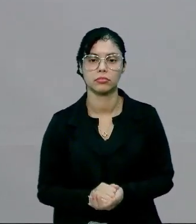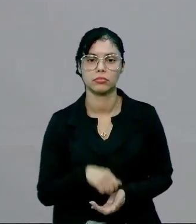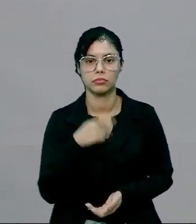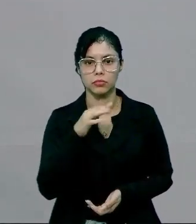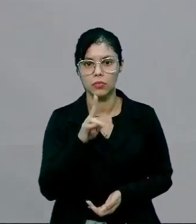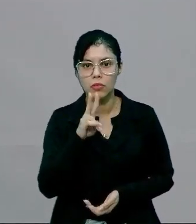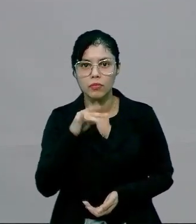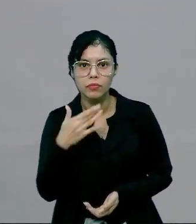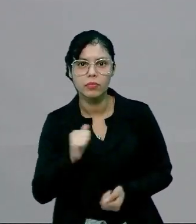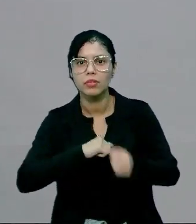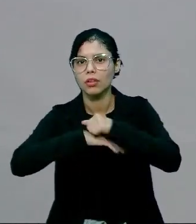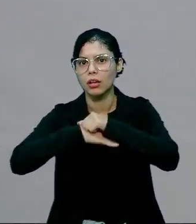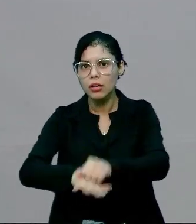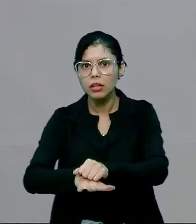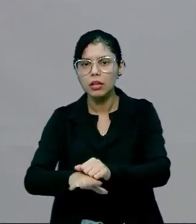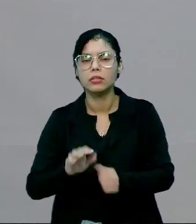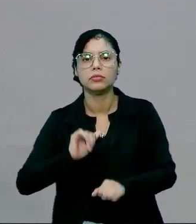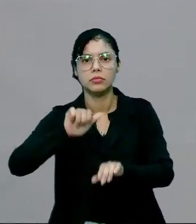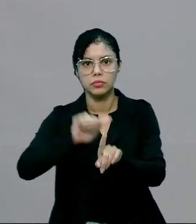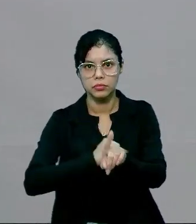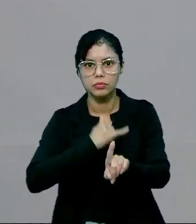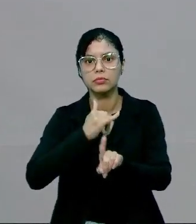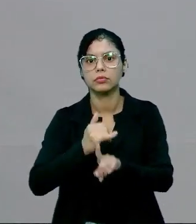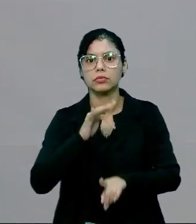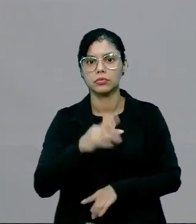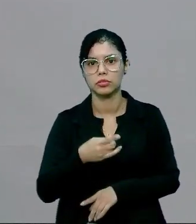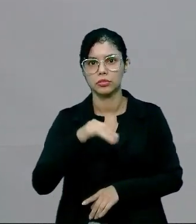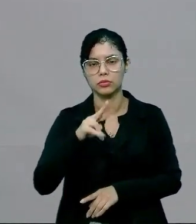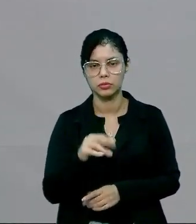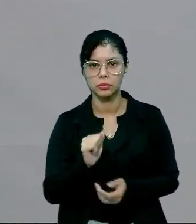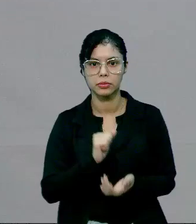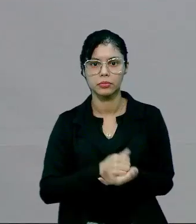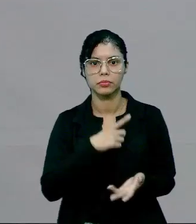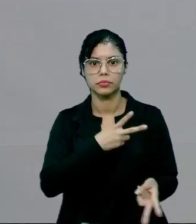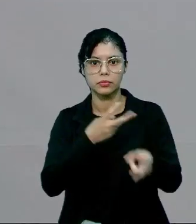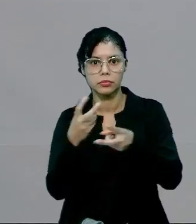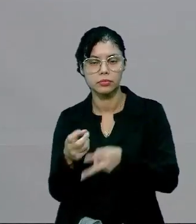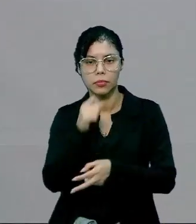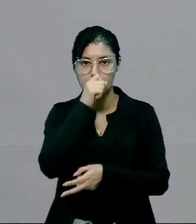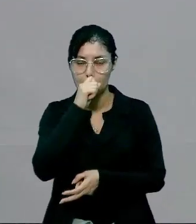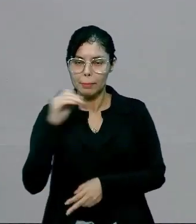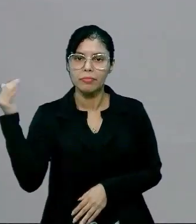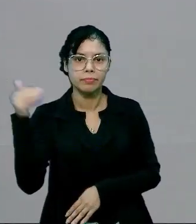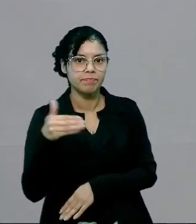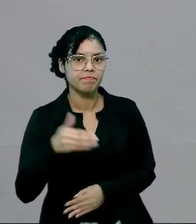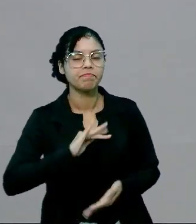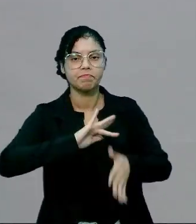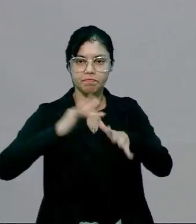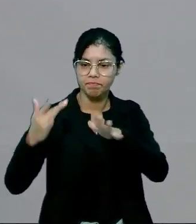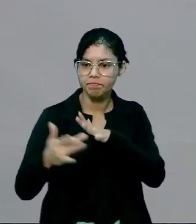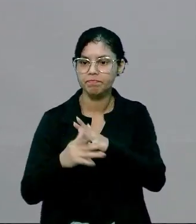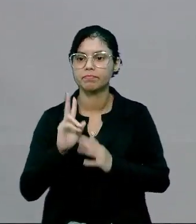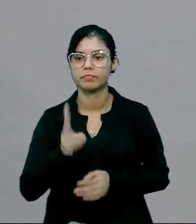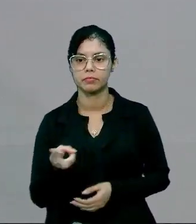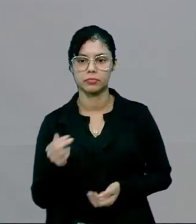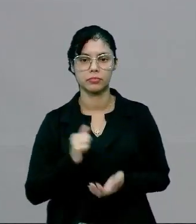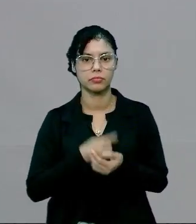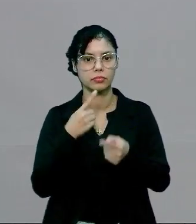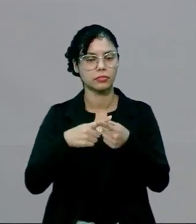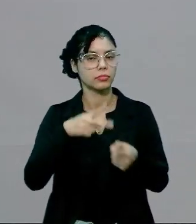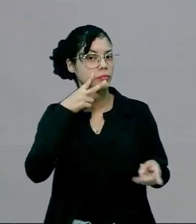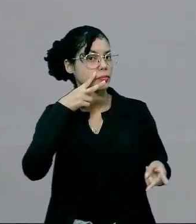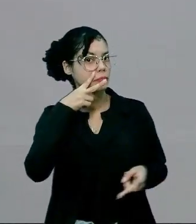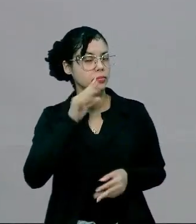ofensa, racismo, bullying, xenofobia. Nós temos observado isso com frequência nas redes sociais. Porque o que